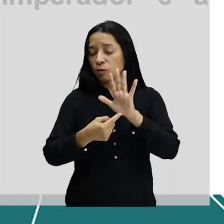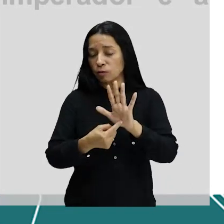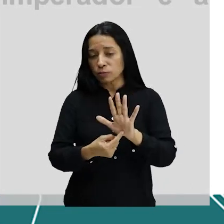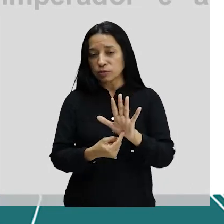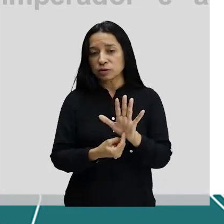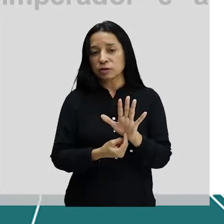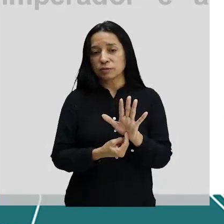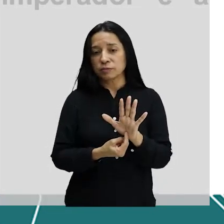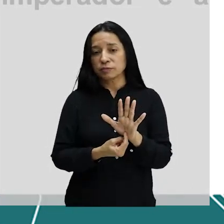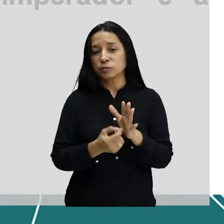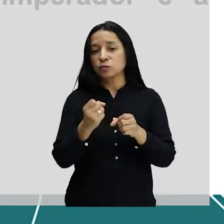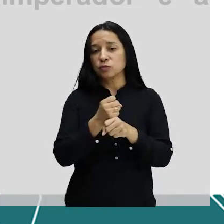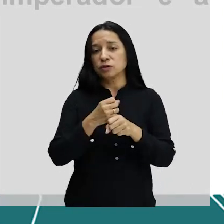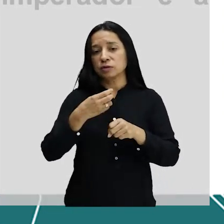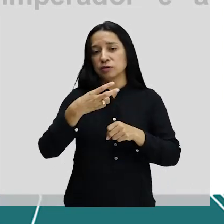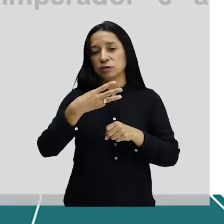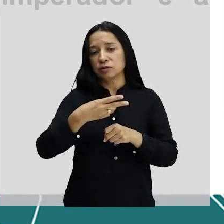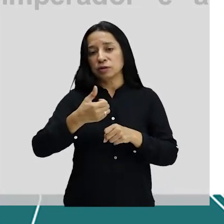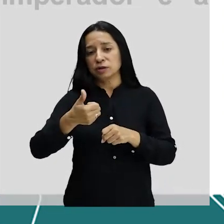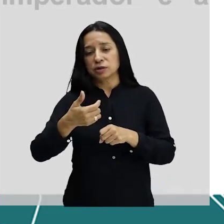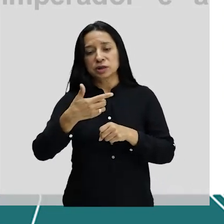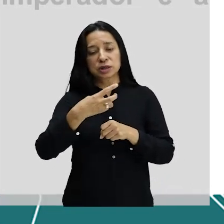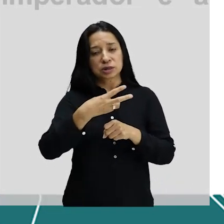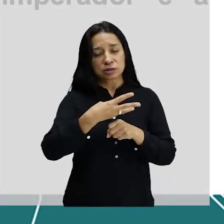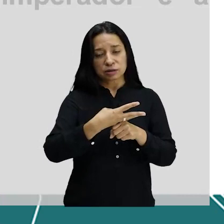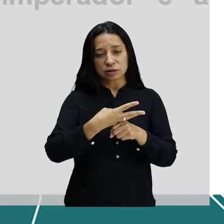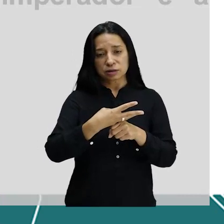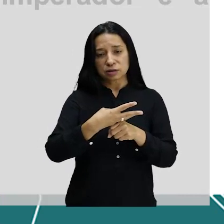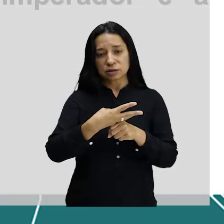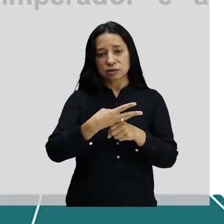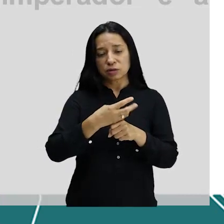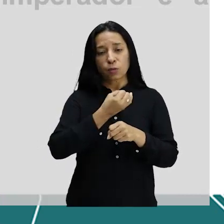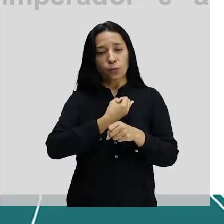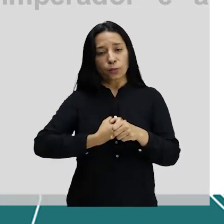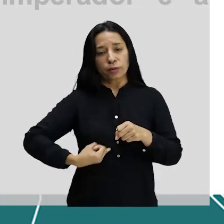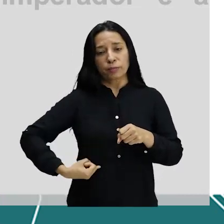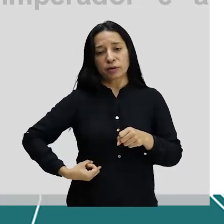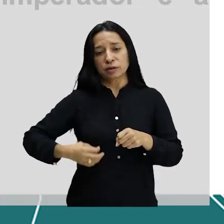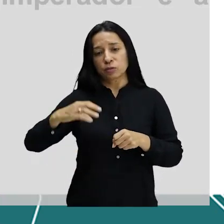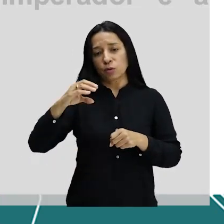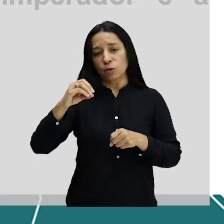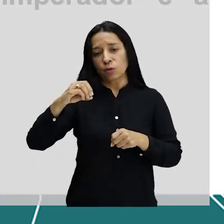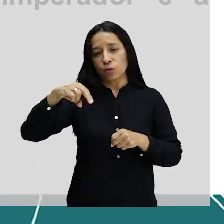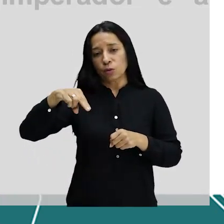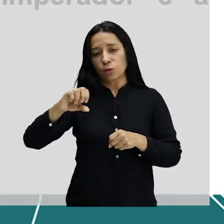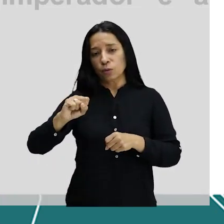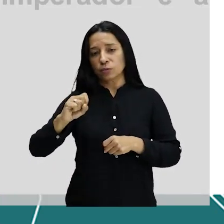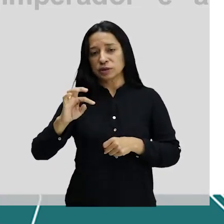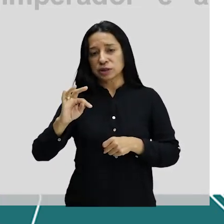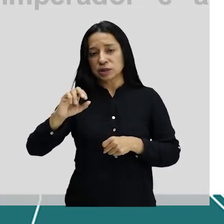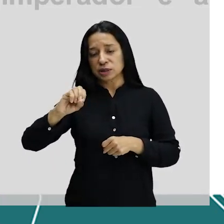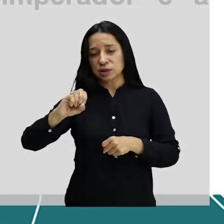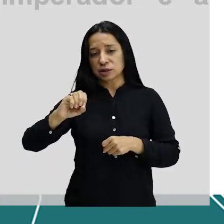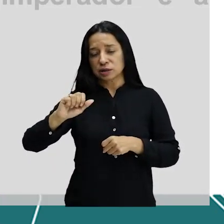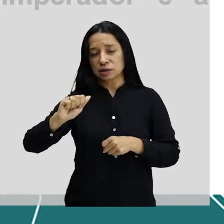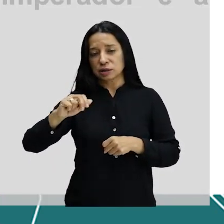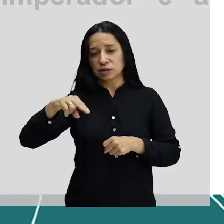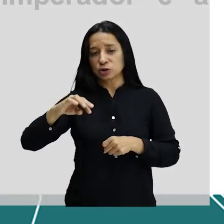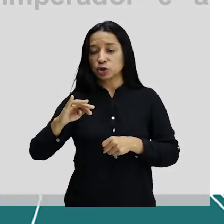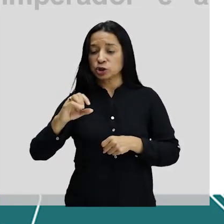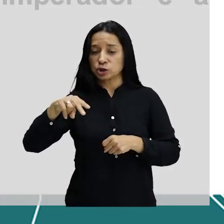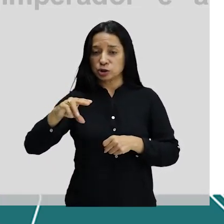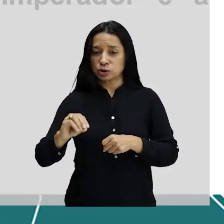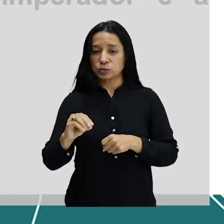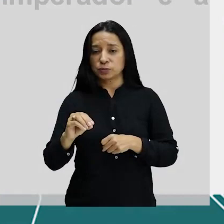313, o imperador Constantino, eu já ouvi esse nome, professor. Constantino não é aquele que dá o nome à cidade de Constantinopla? Ele